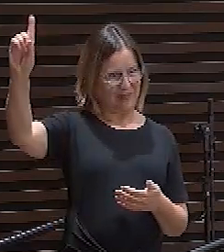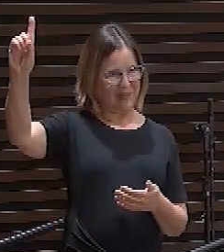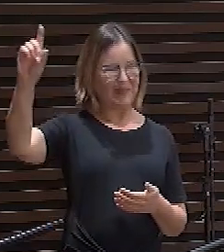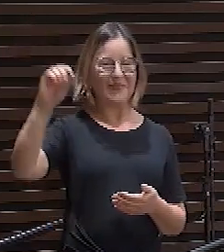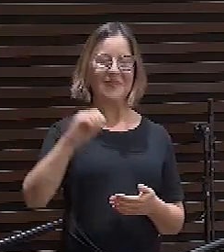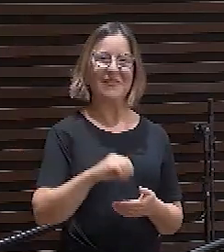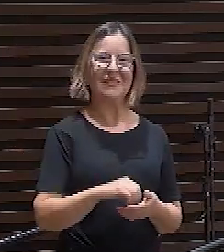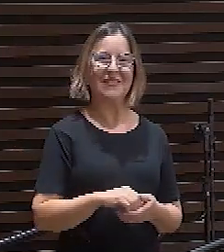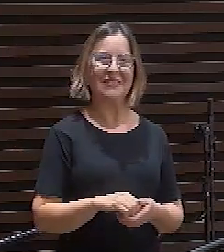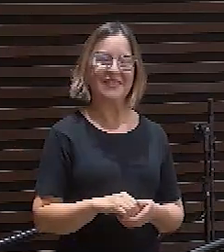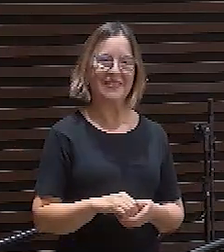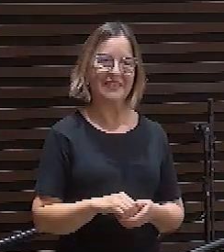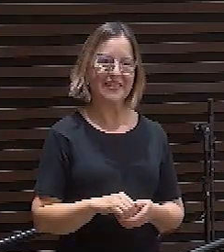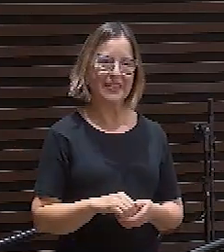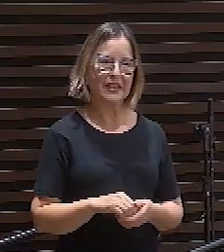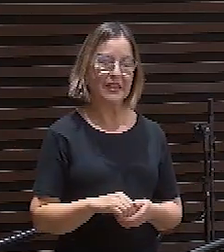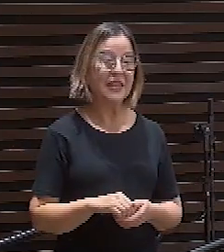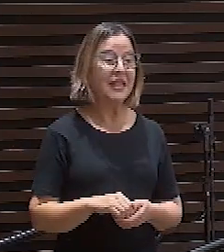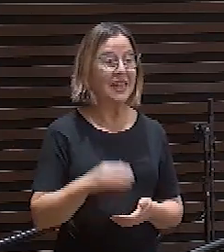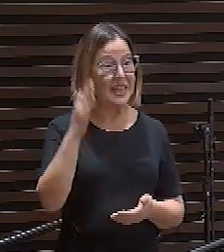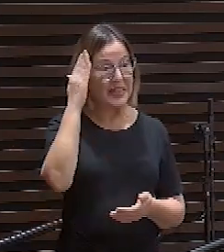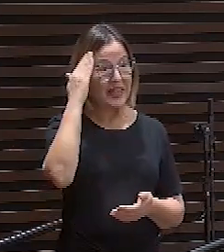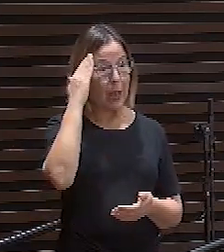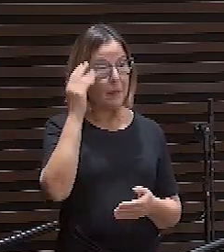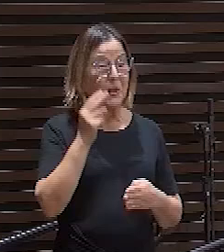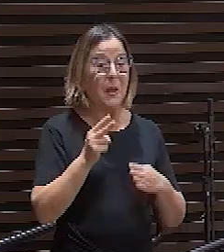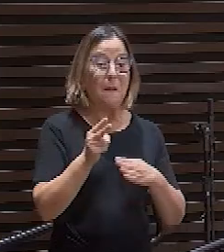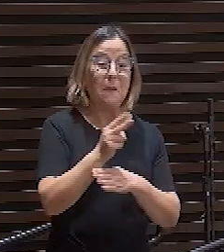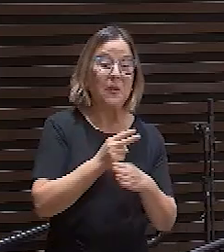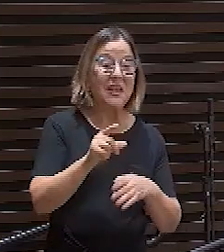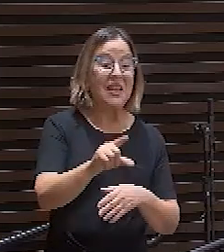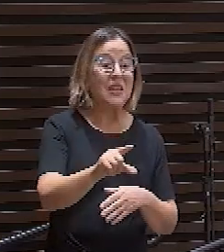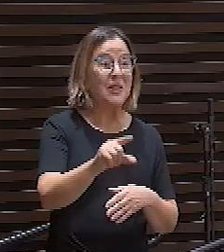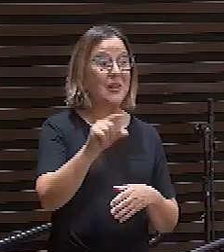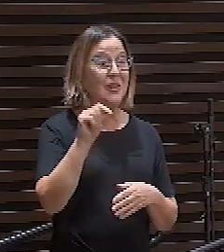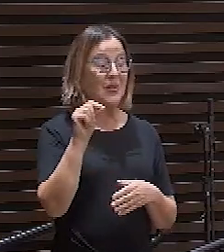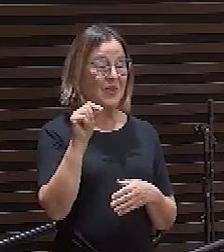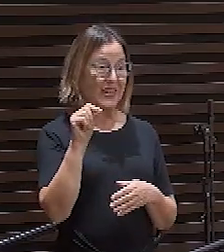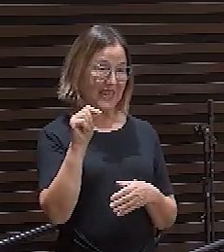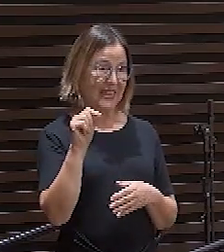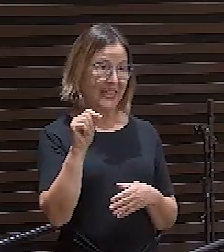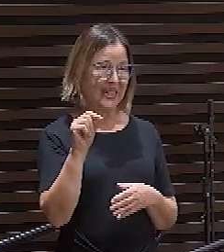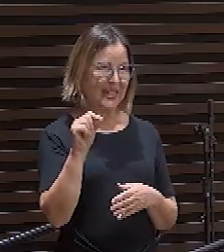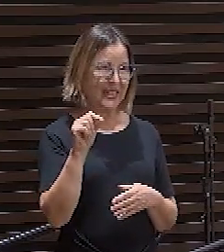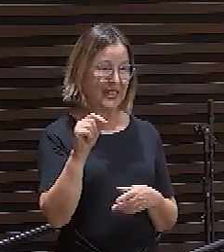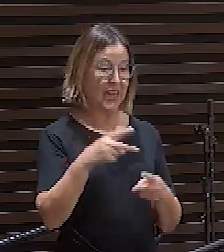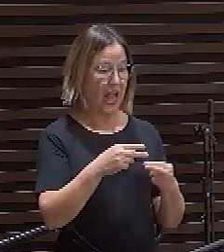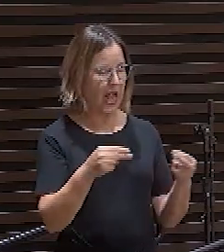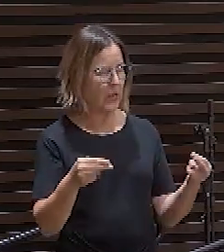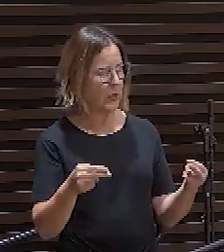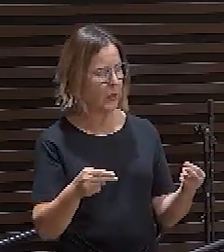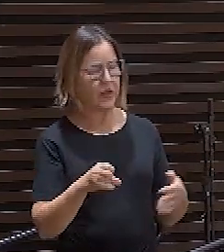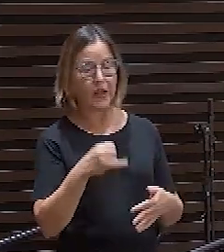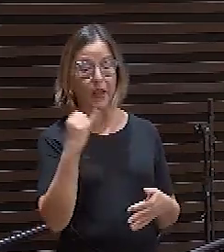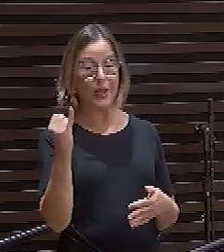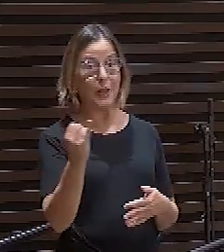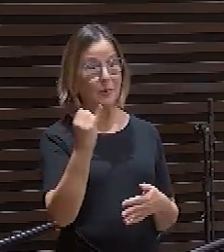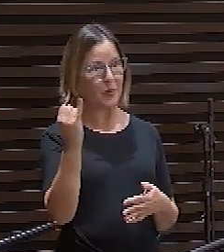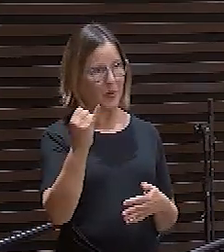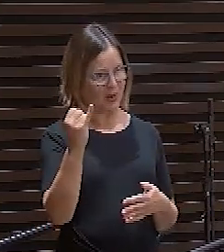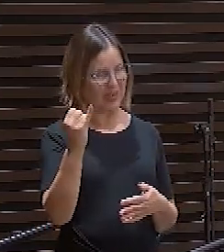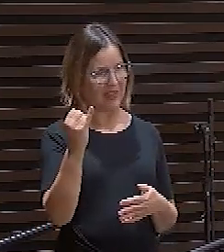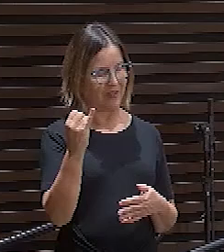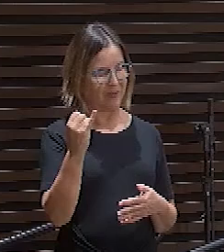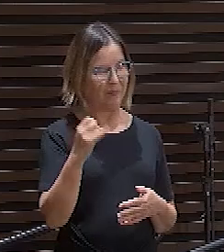sabedoria, que sabe buscar, que sabe escolher aquilo que realmente importa nessa vida. E eu digo